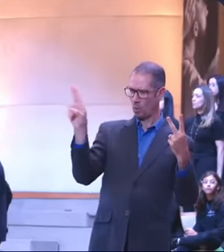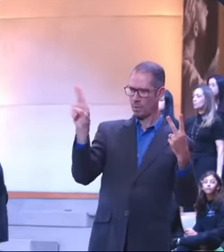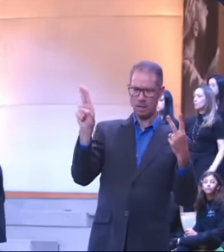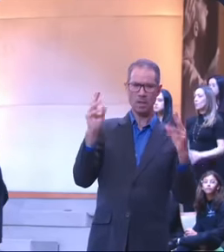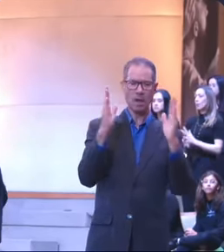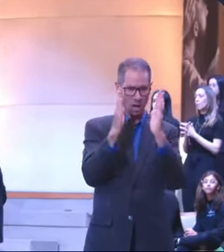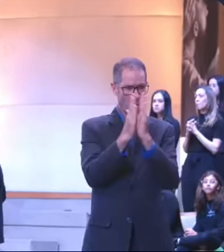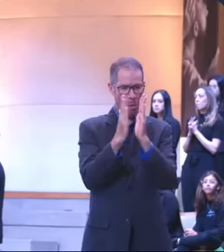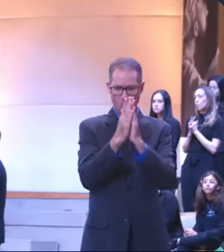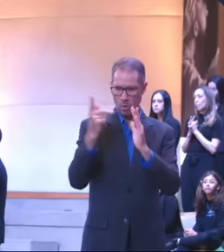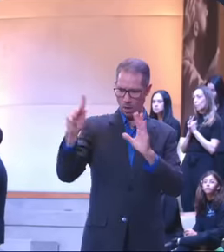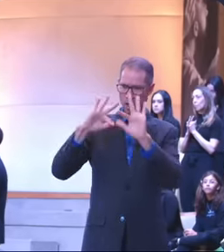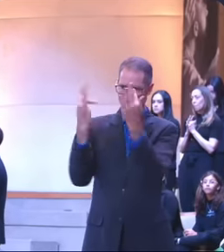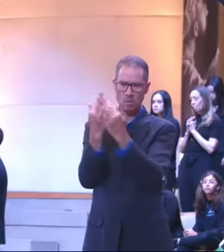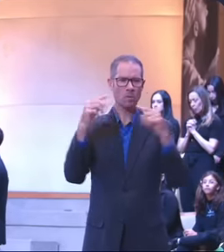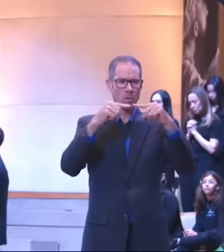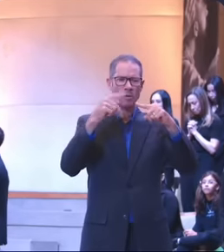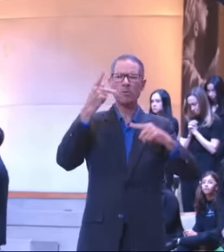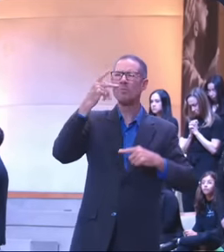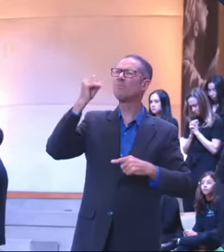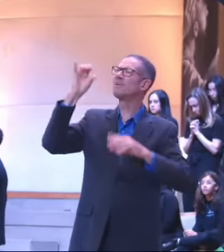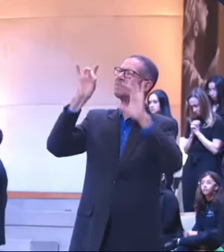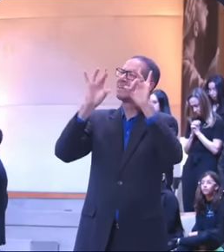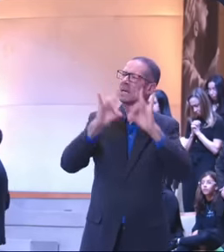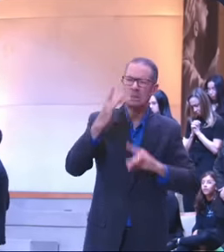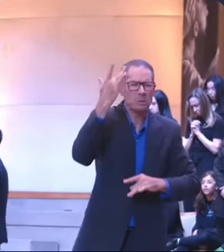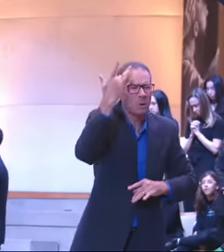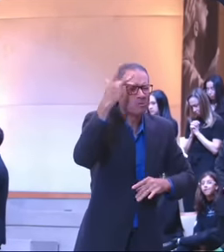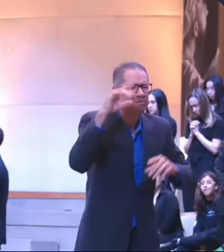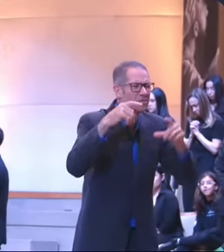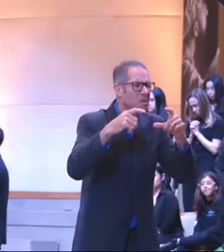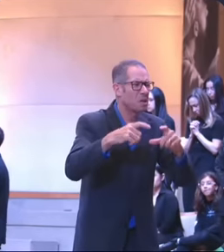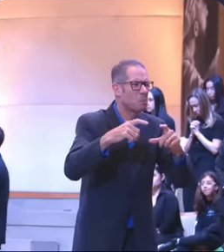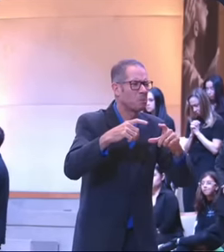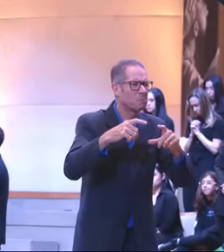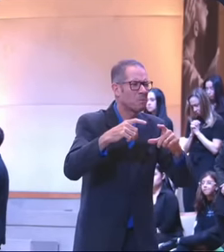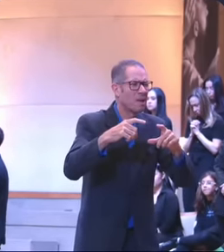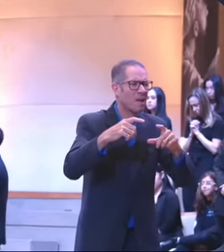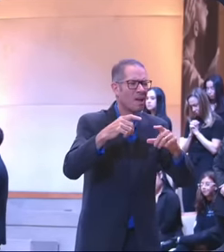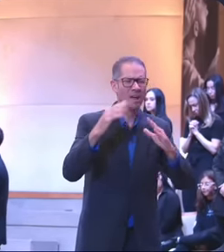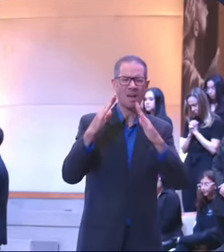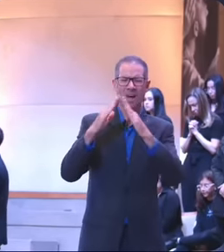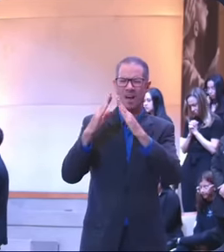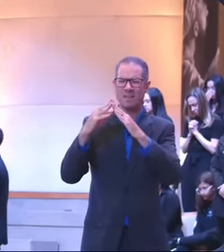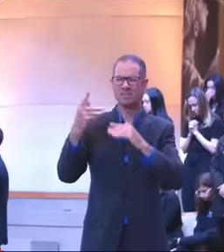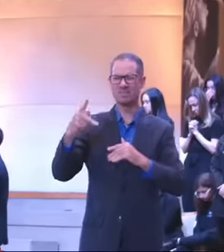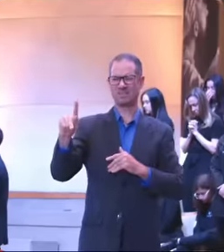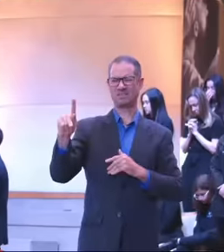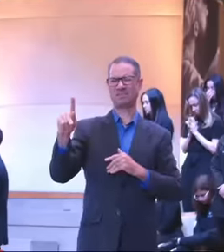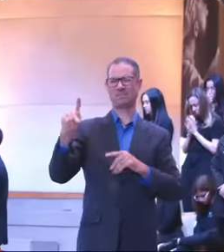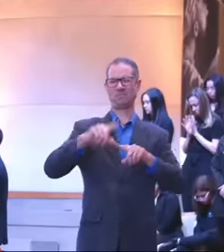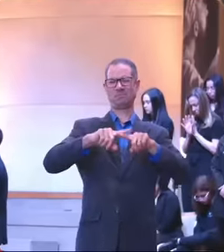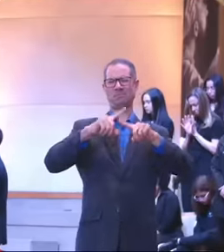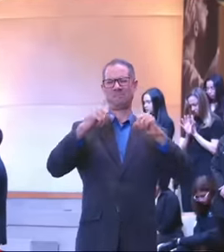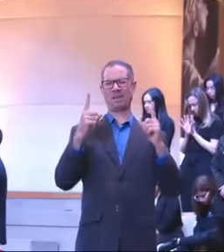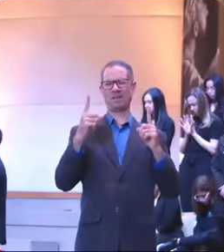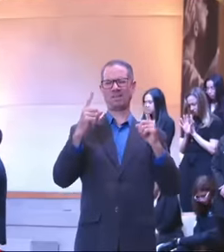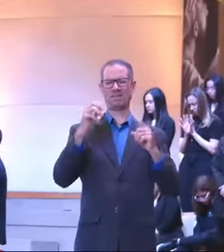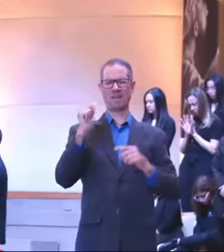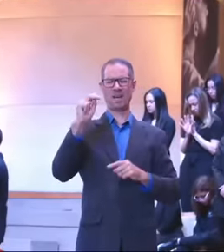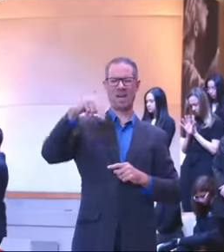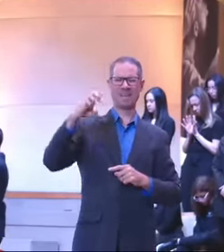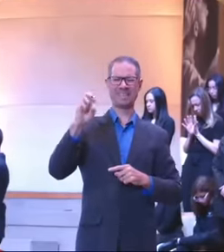você concorda? Pai querido, não sei onde eles estão agora, provavelmente na casa deles, mas que